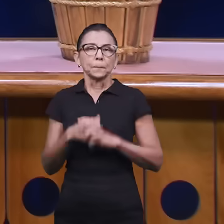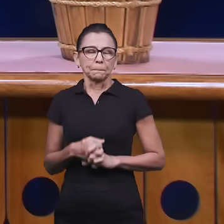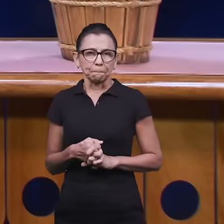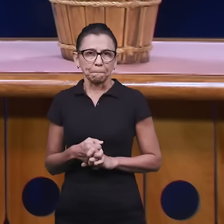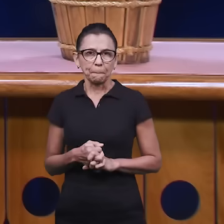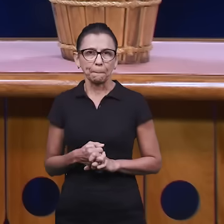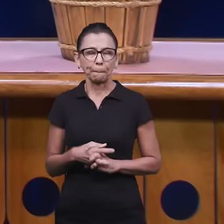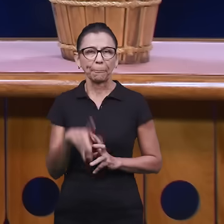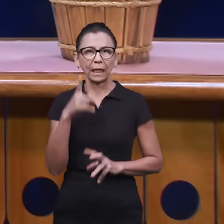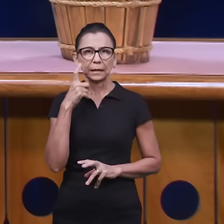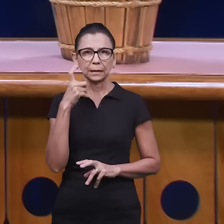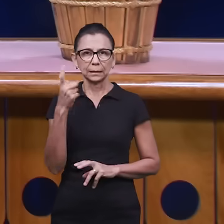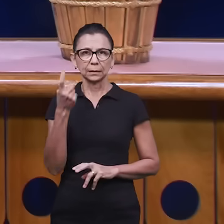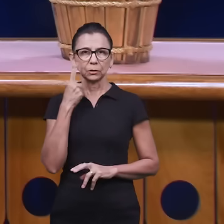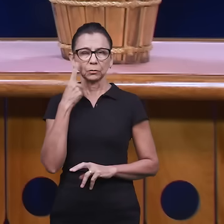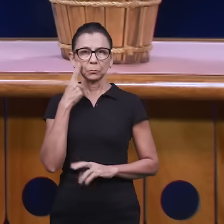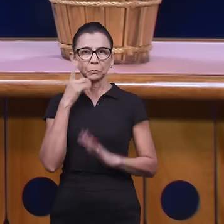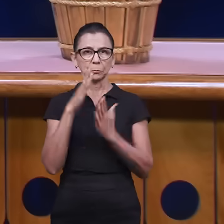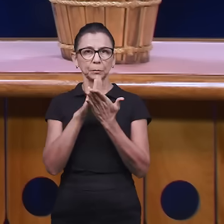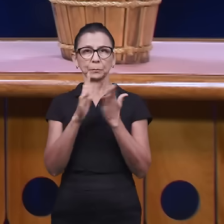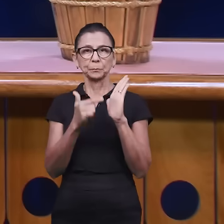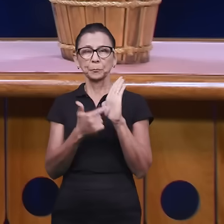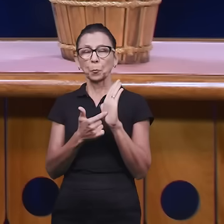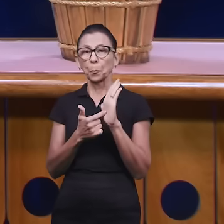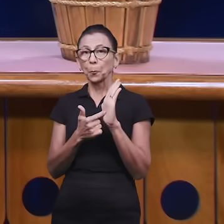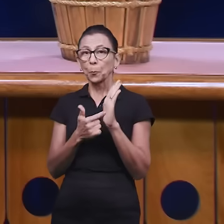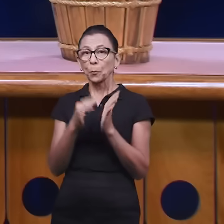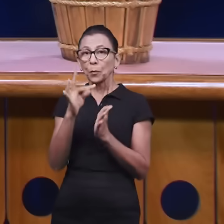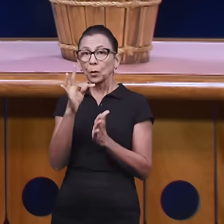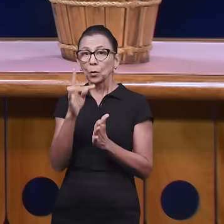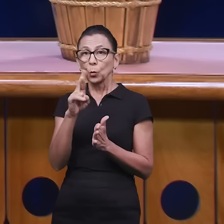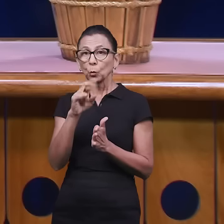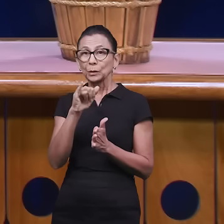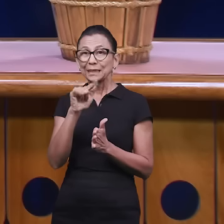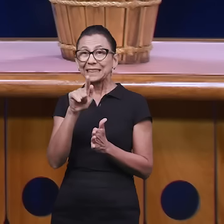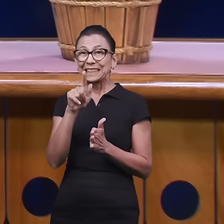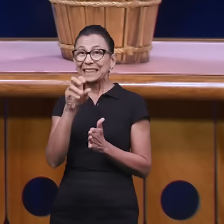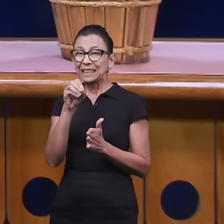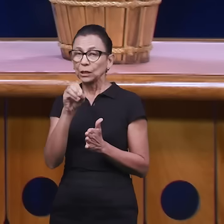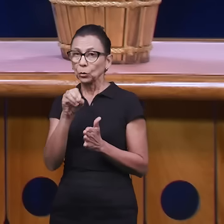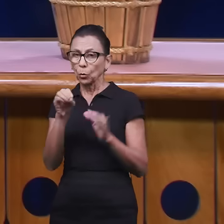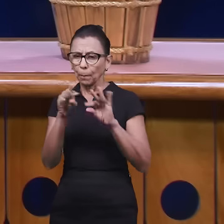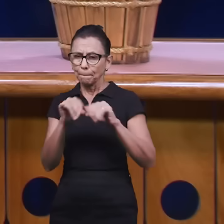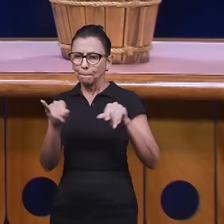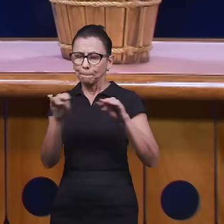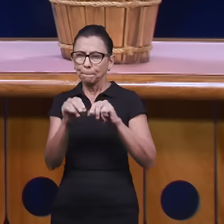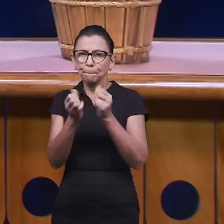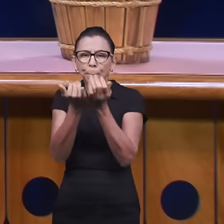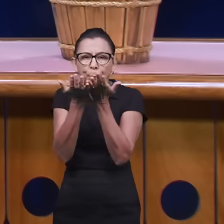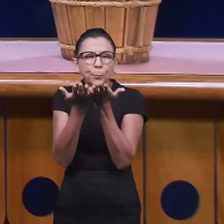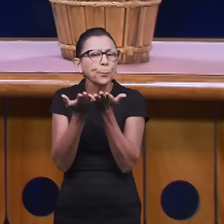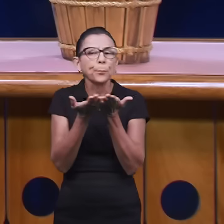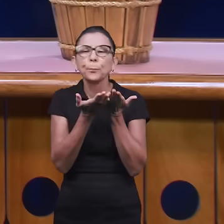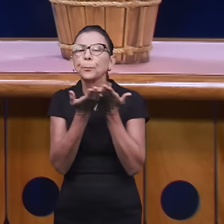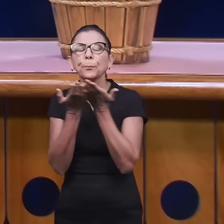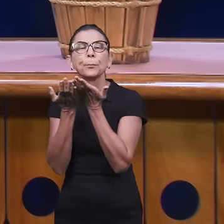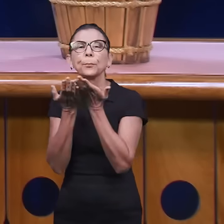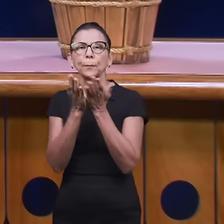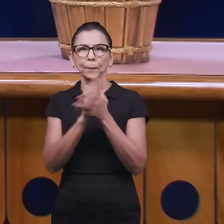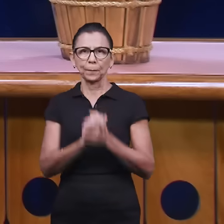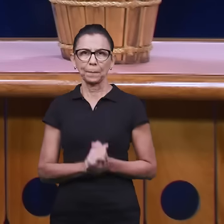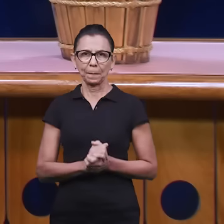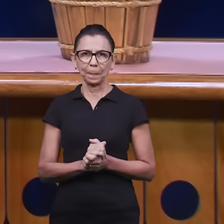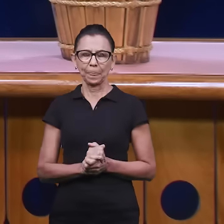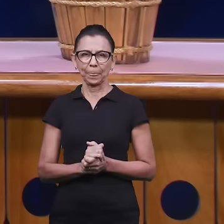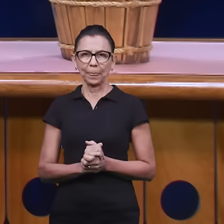Vamos pegar uma coisa interessante que nós vemos na palavra. O trigo, em toda a Bíblia, é tipo da